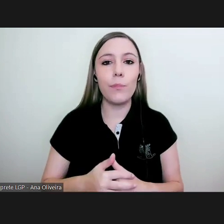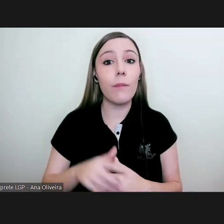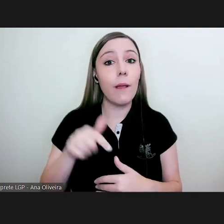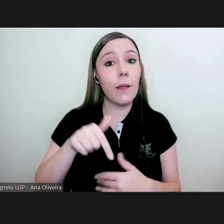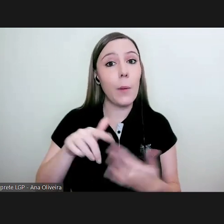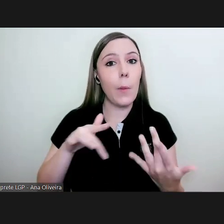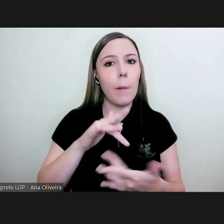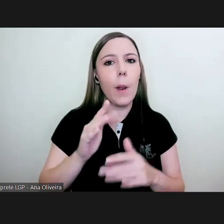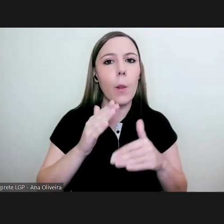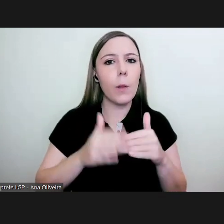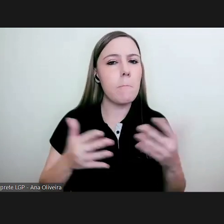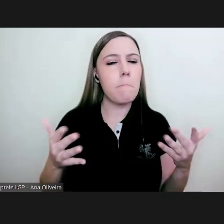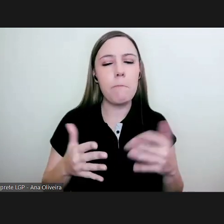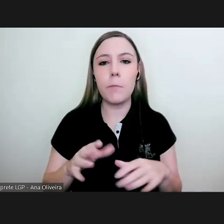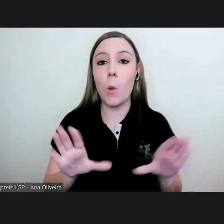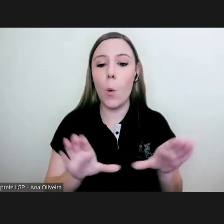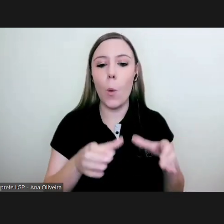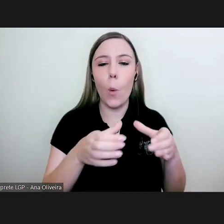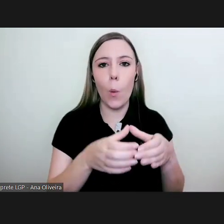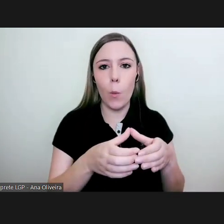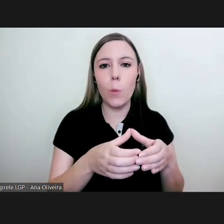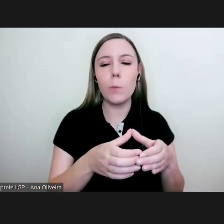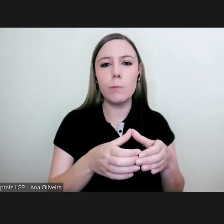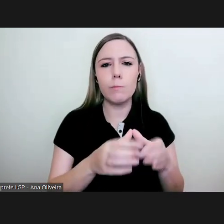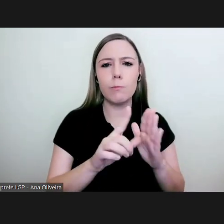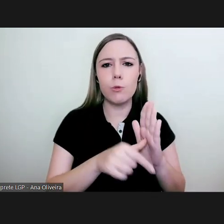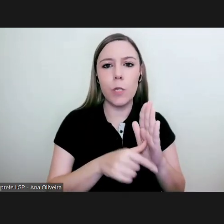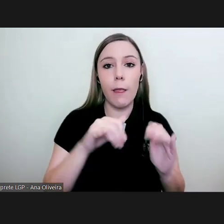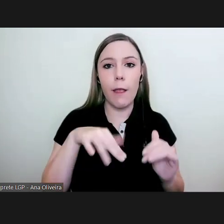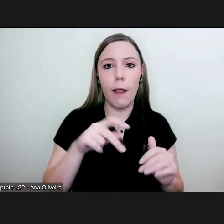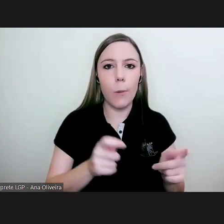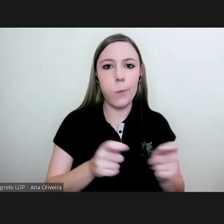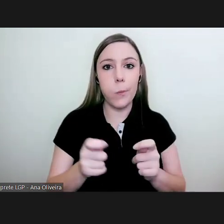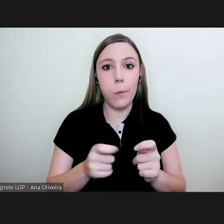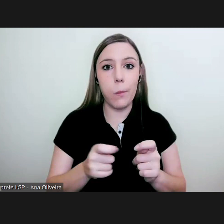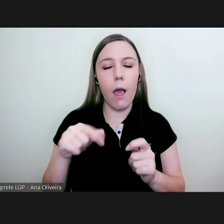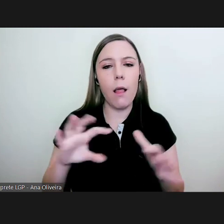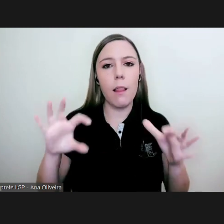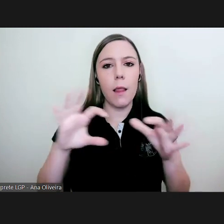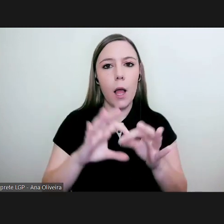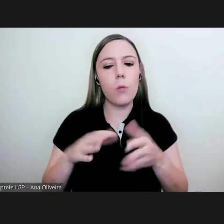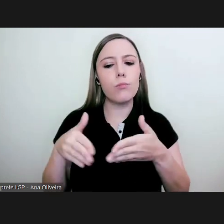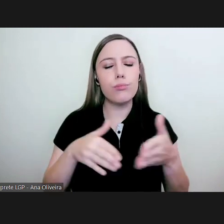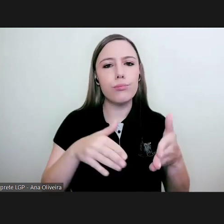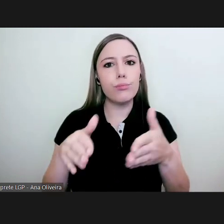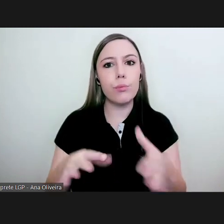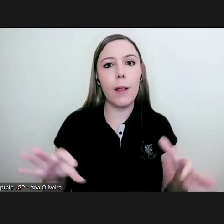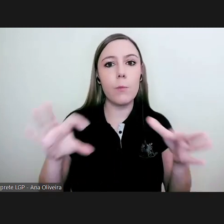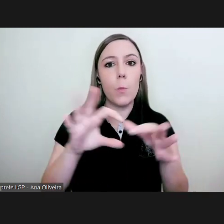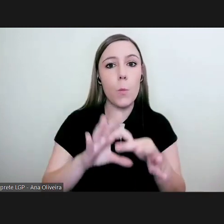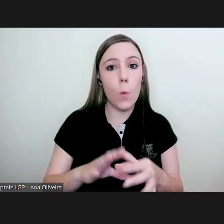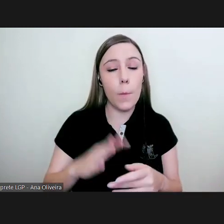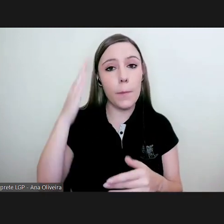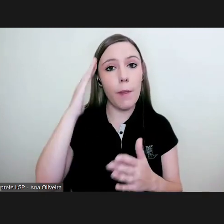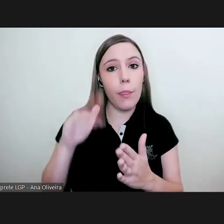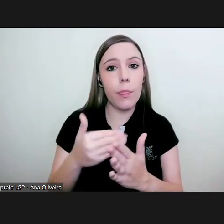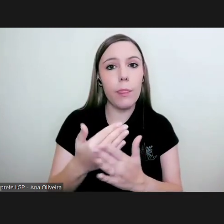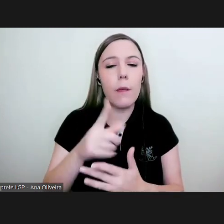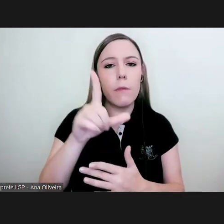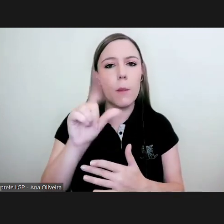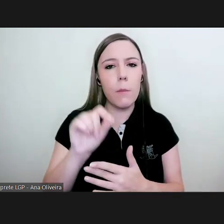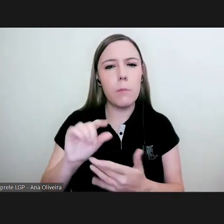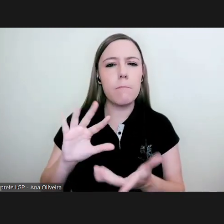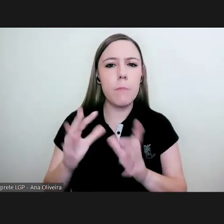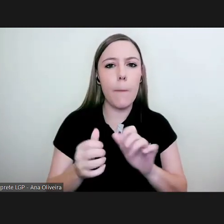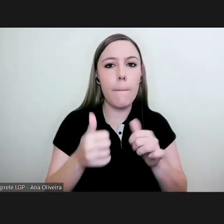de um conjunto de iniciativas que o INA irá promover no âmbito do seu percurso integrado de capacitação em sustentabilidade para a administração